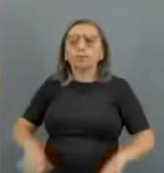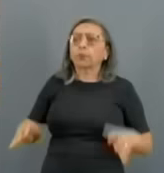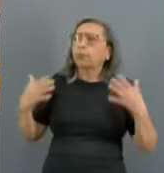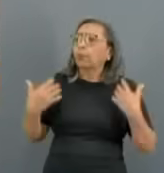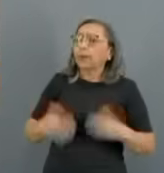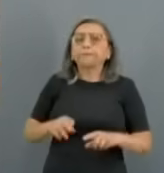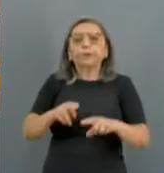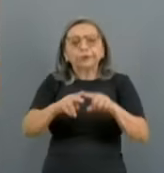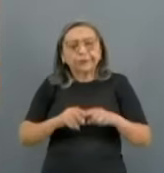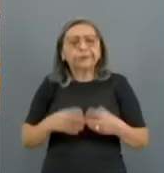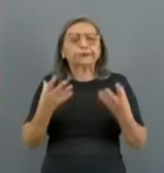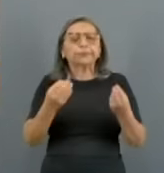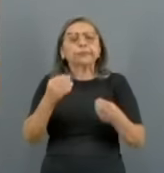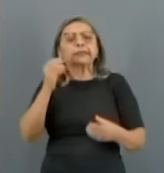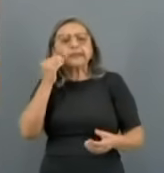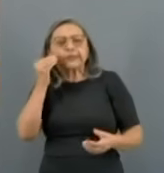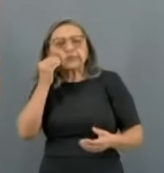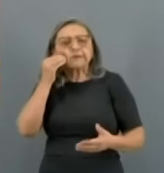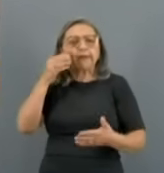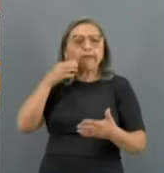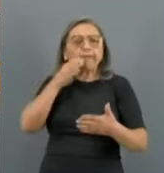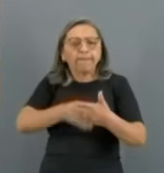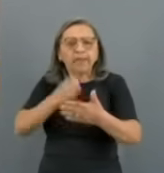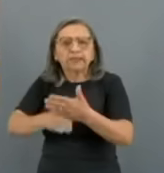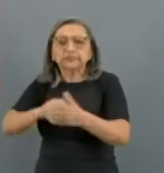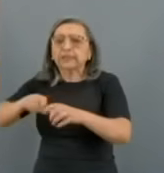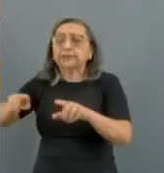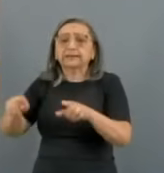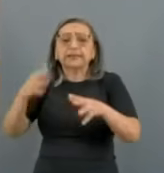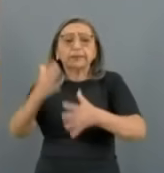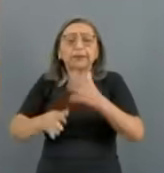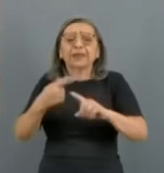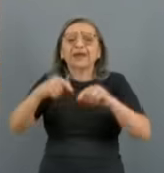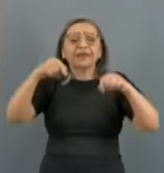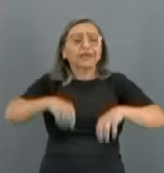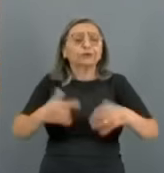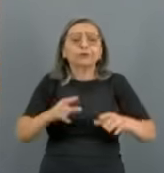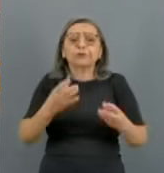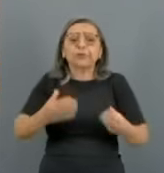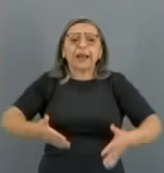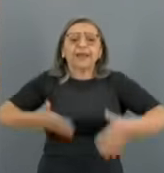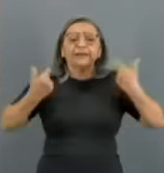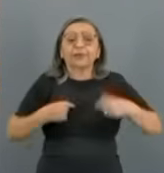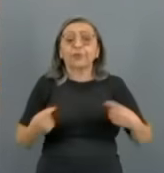tantas interrupções, porque aqui eles não tiveram muitas alegrias. Pelo contrário.